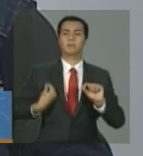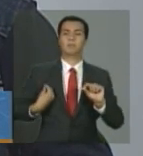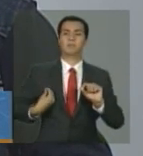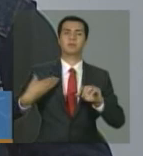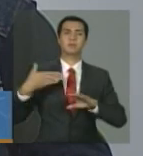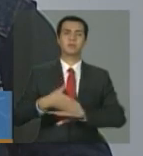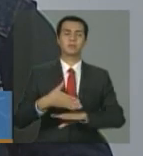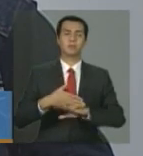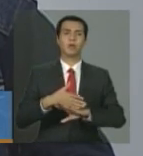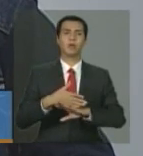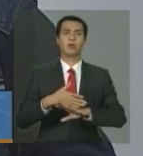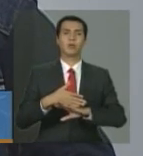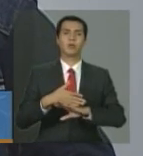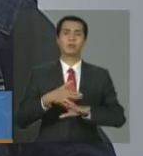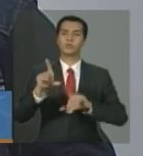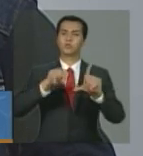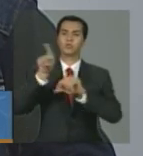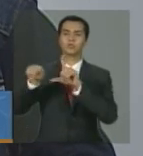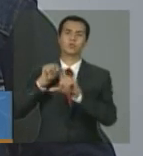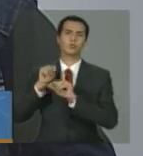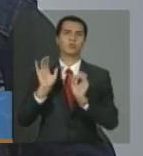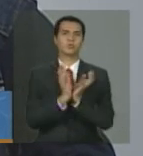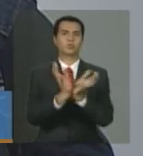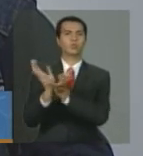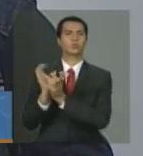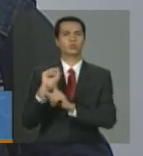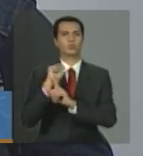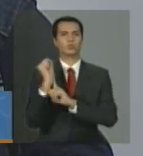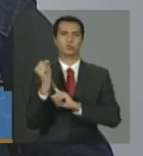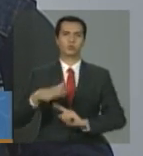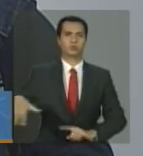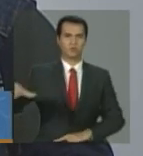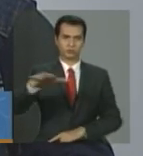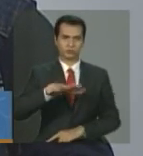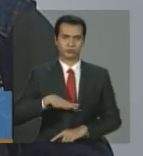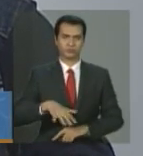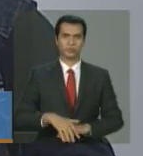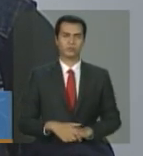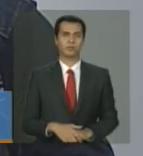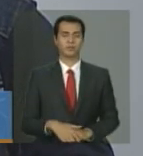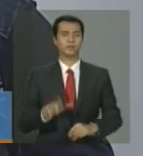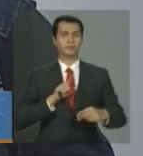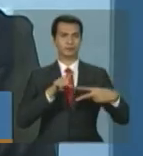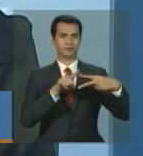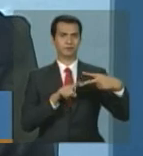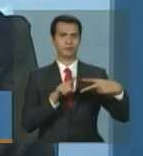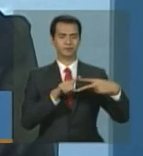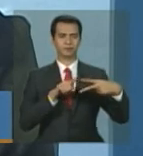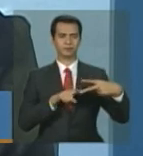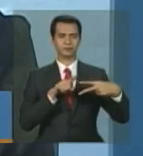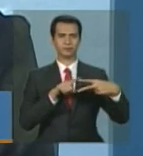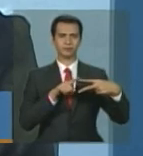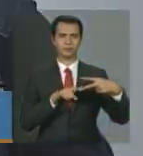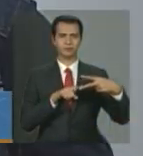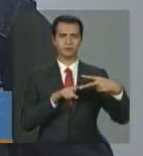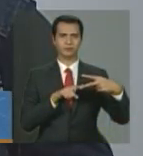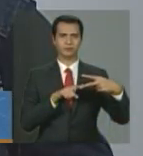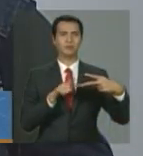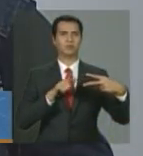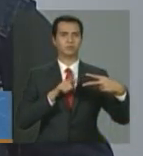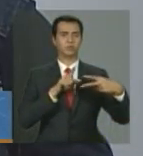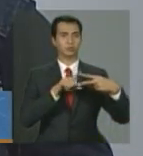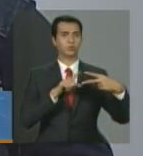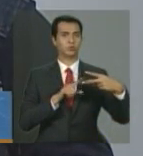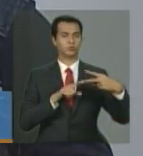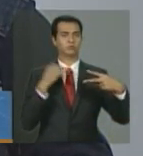da sociedade civil no item da dos usuários tem tu tens duas duas duas dois